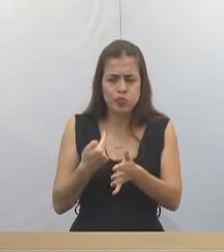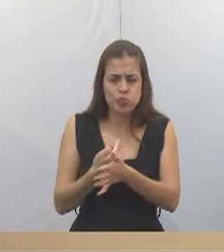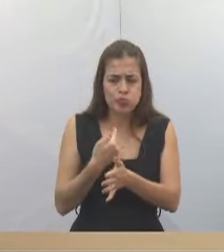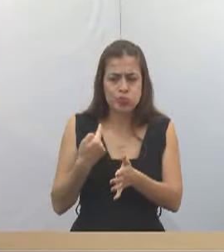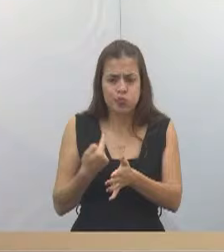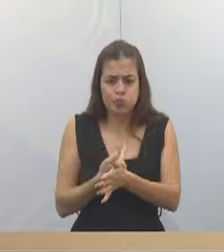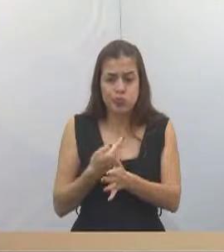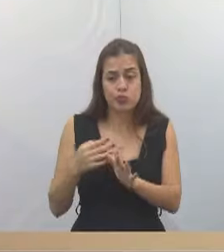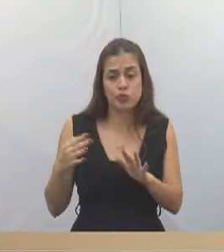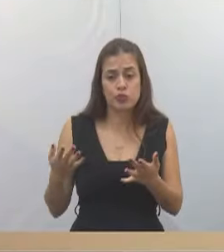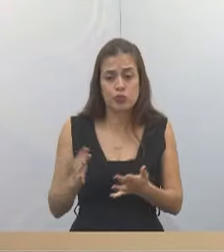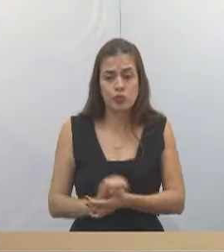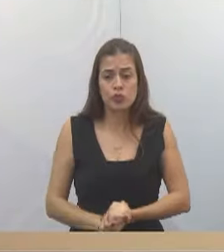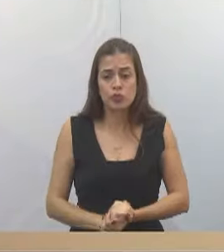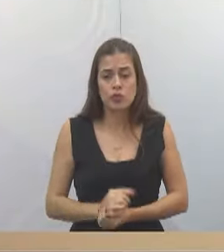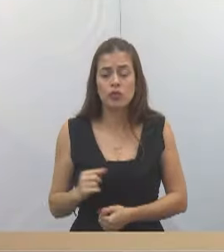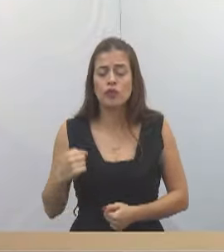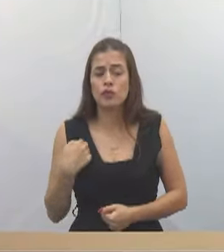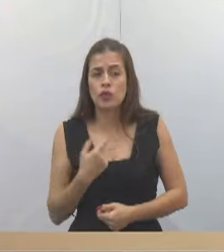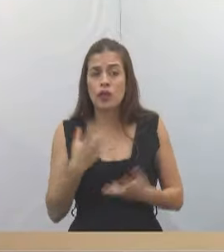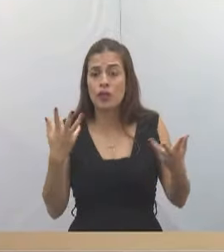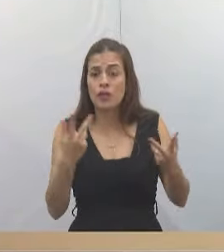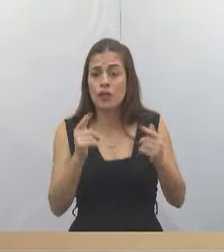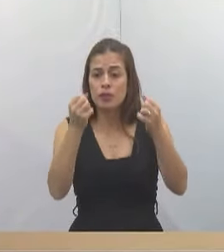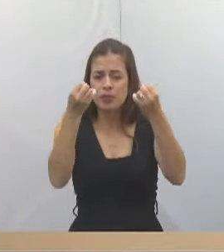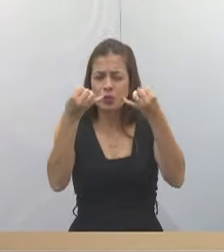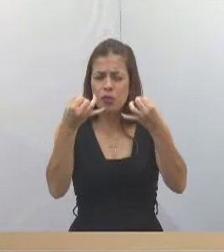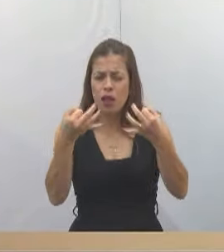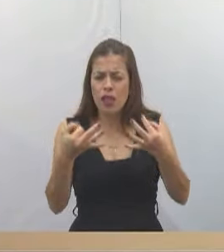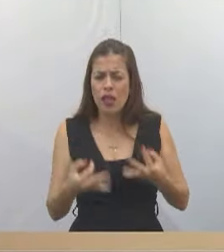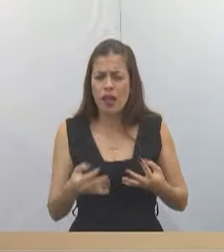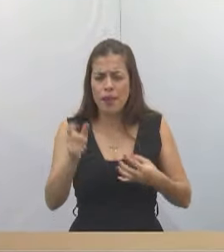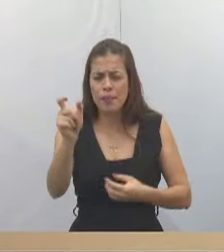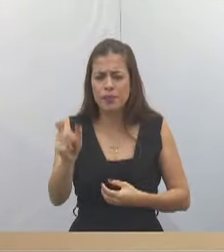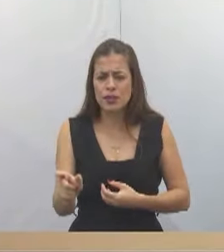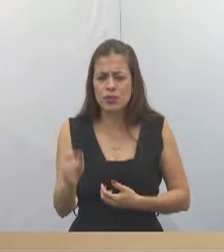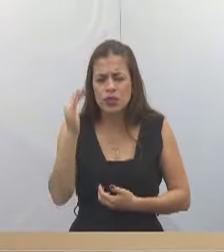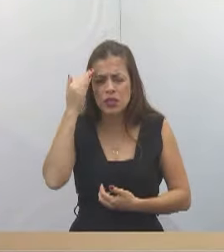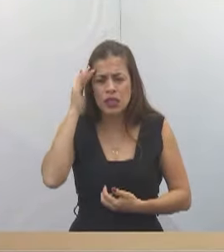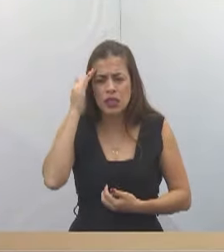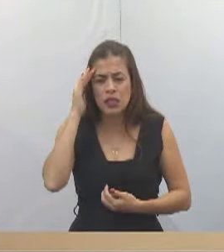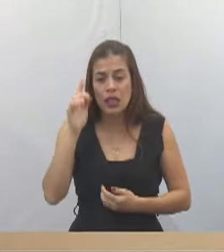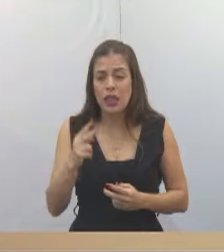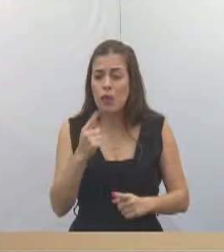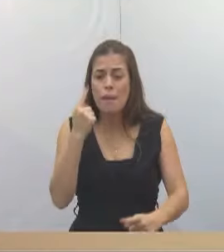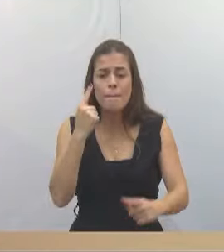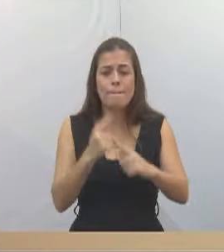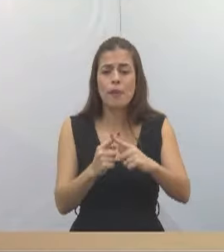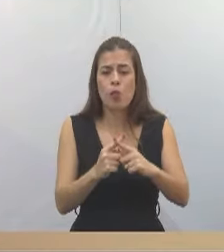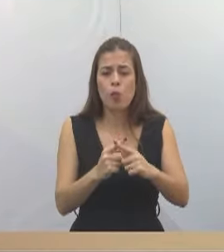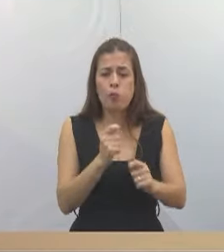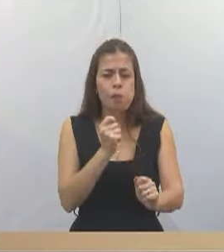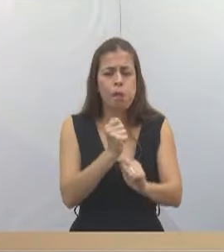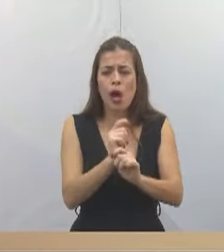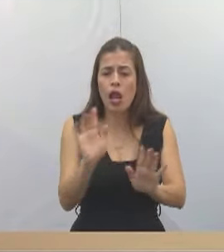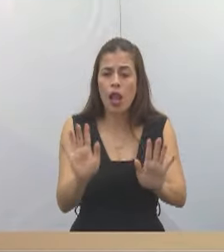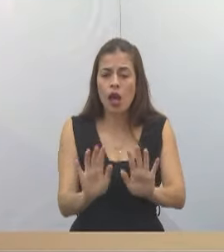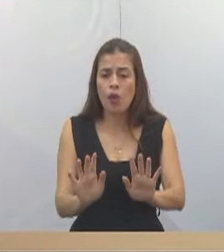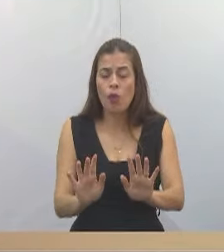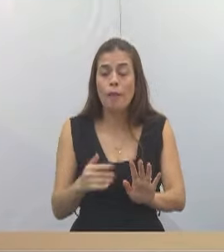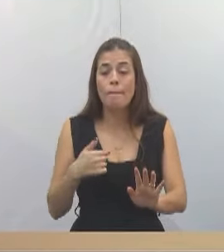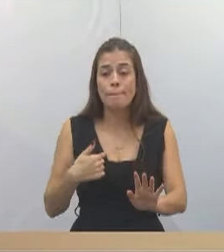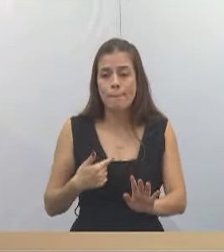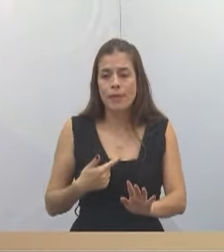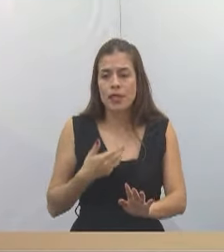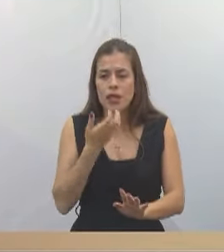mas... Então, gente, vamos explicar para a pessoa que está em casa entender. Não é que é proibido. A minha cachorrinha fica na